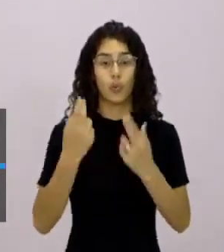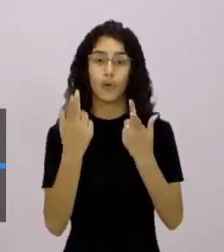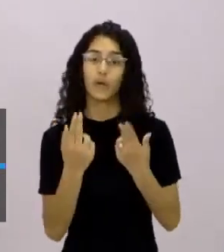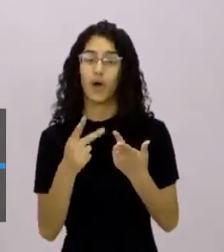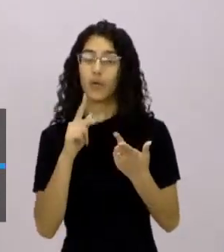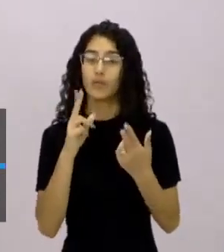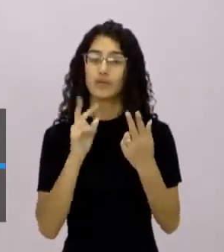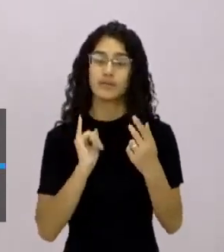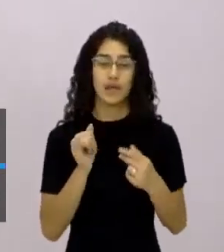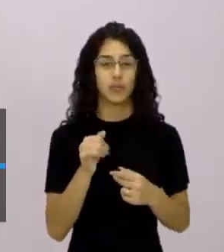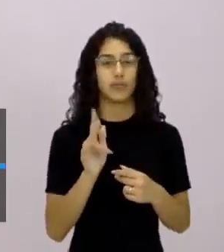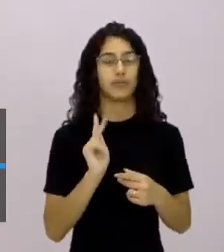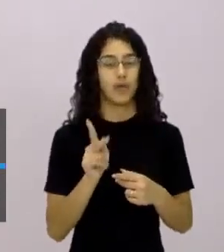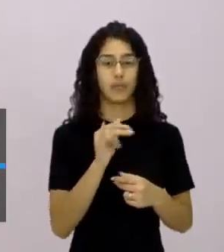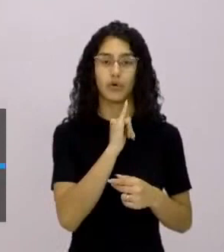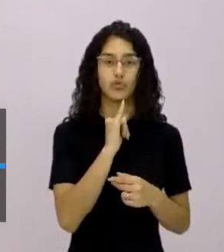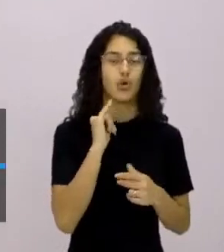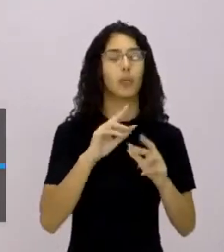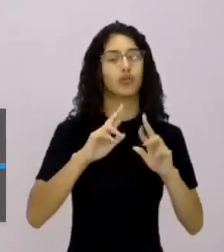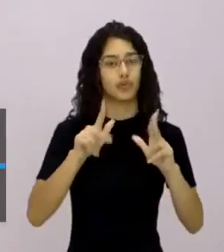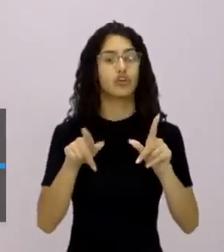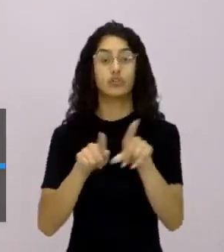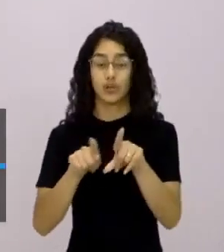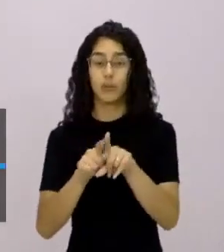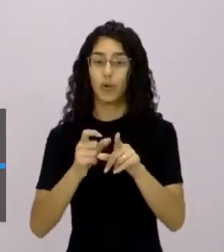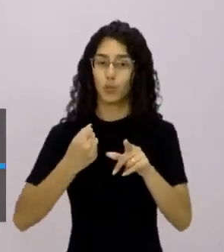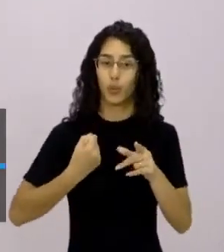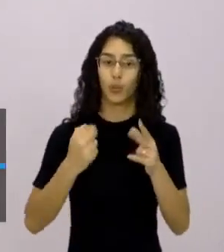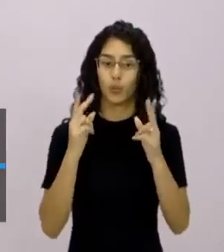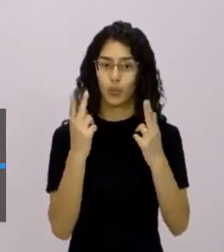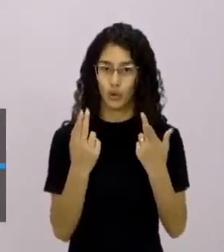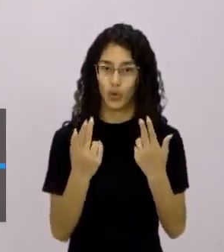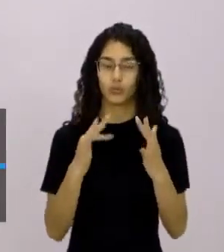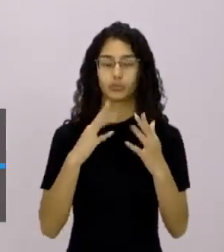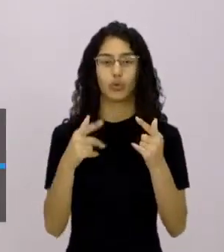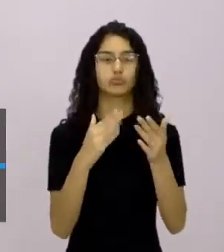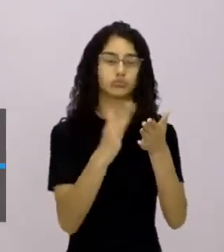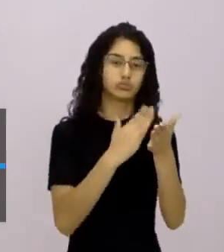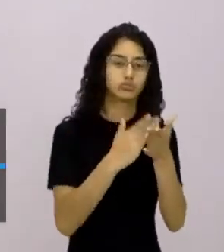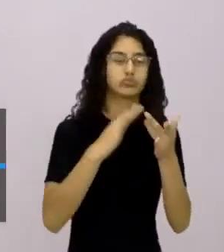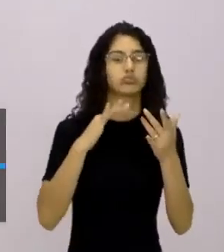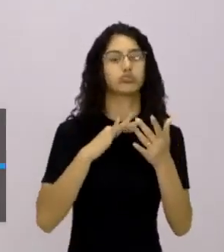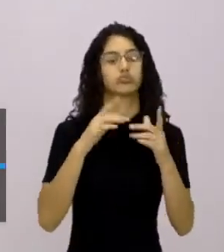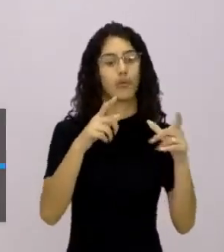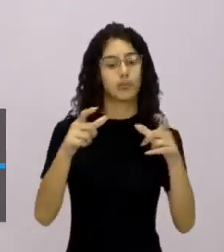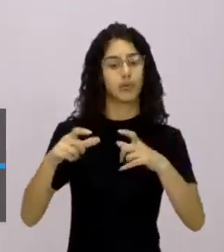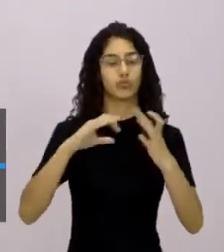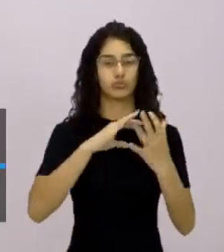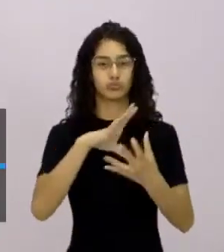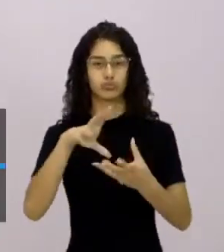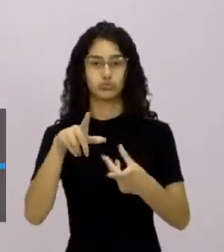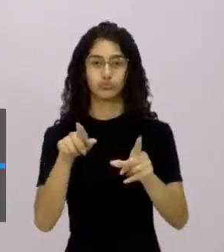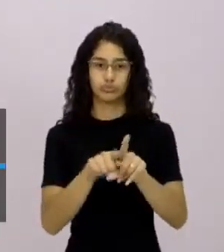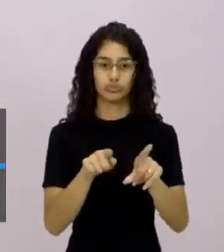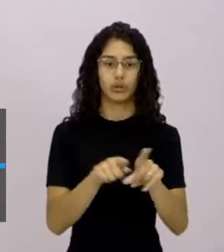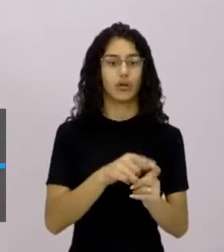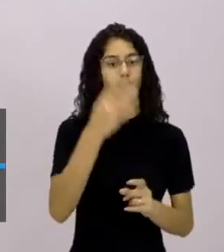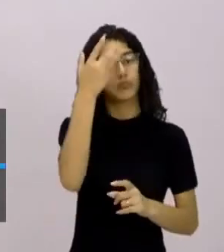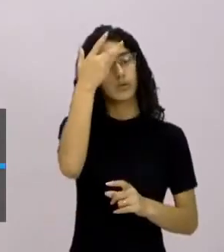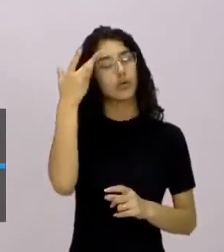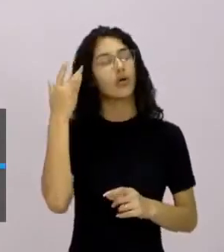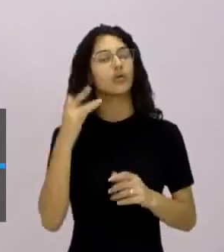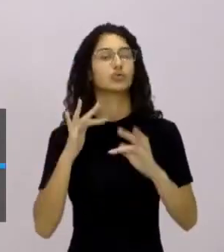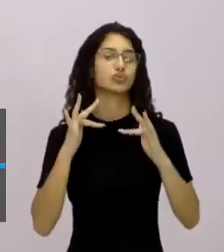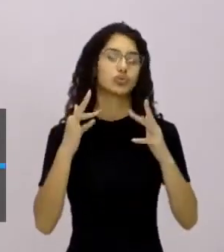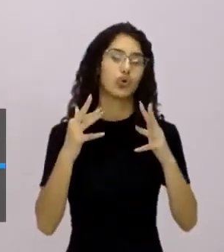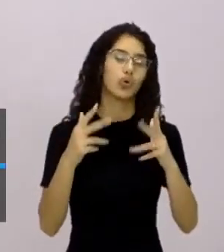É padronizada mundialmente, tá bom? Então, todos os livros, em todos os lugares aí do mundo, as pessoas, os